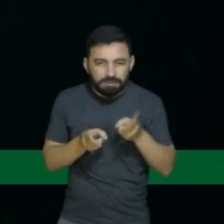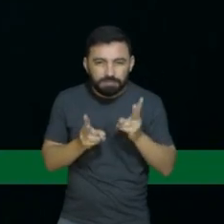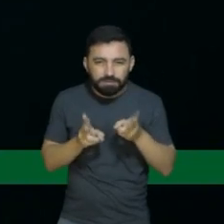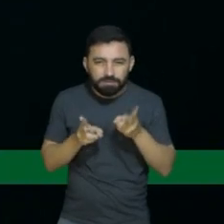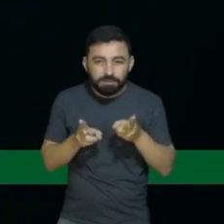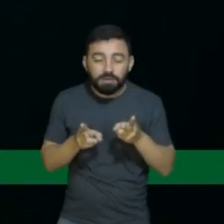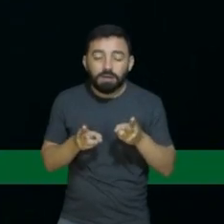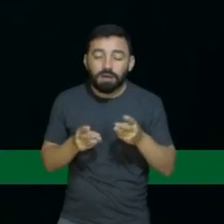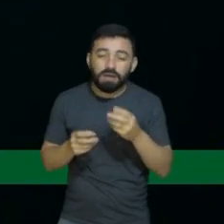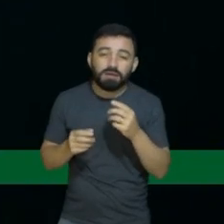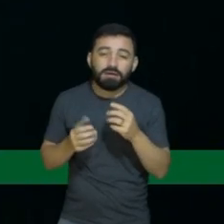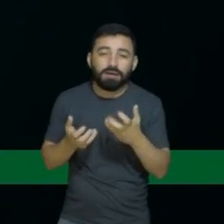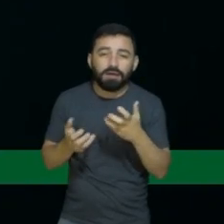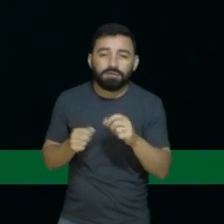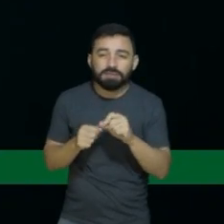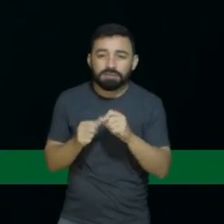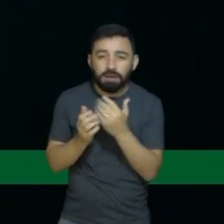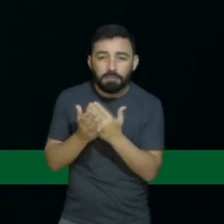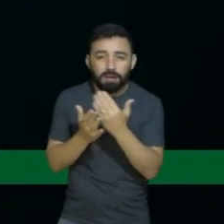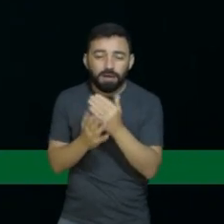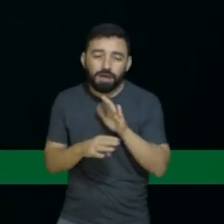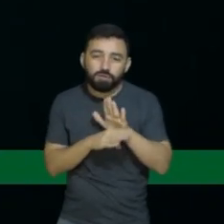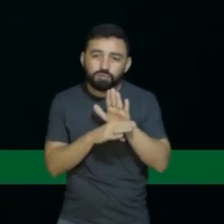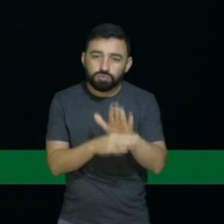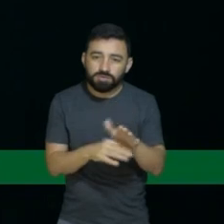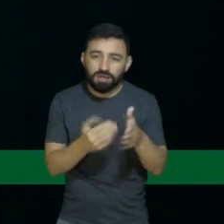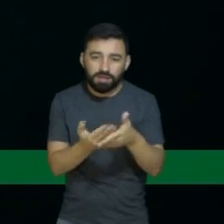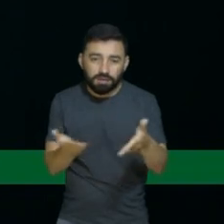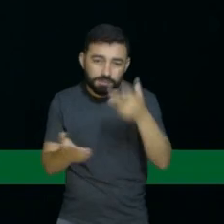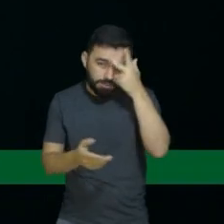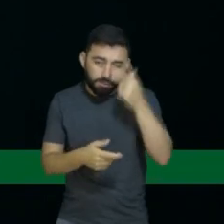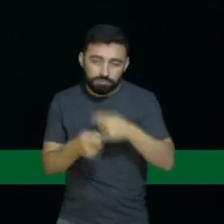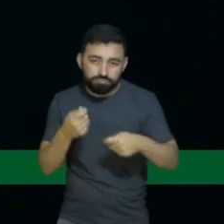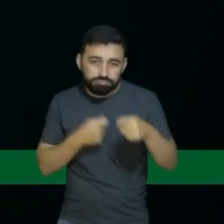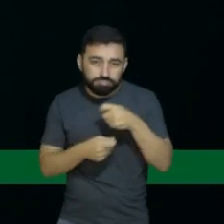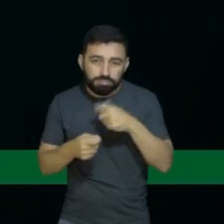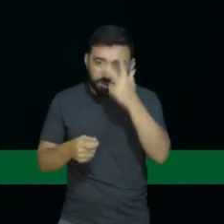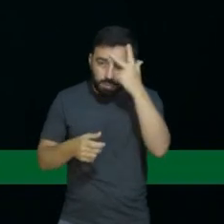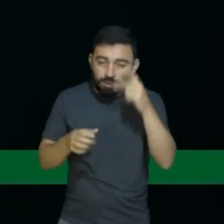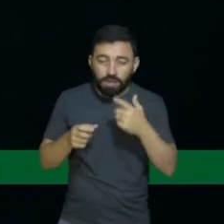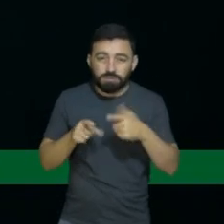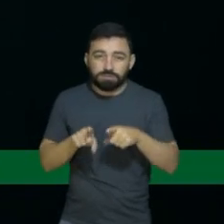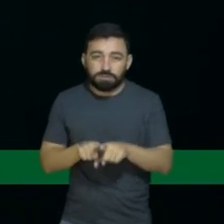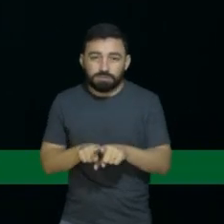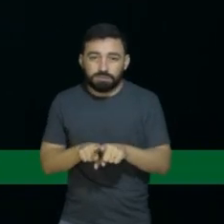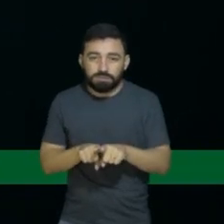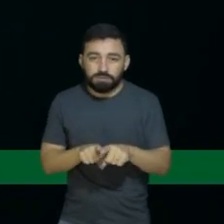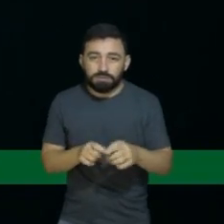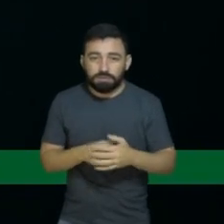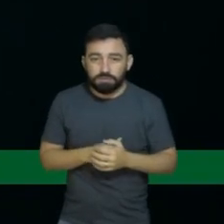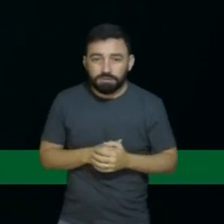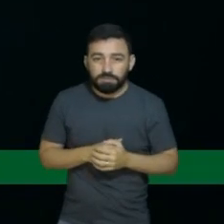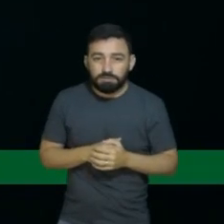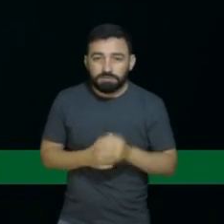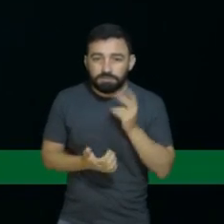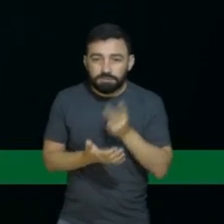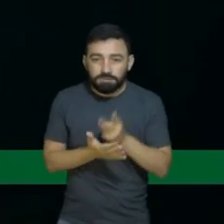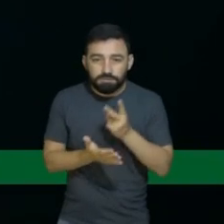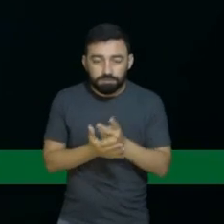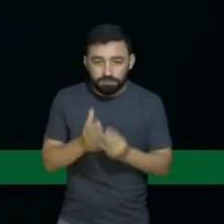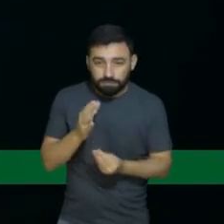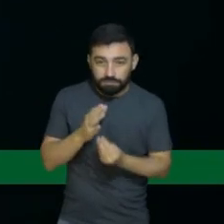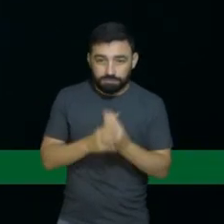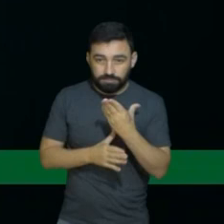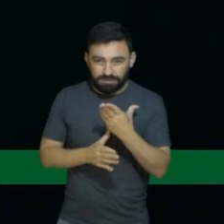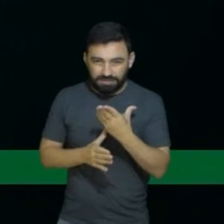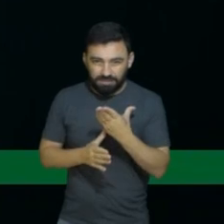pouquinho mais pelo comerciante, um pouquinho mais pelo associado, sem cada vez que criasse um pacote,